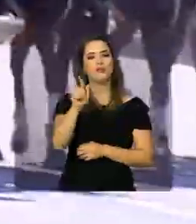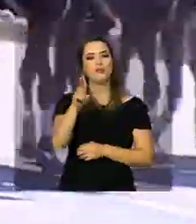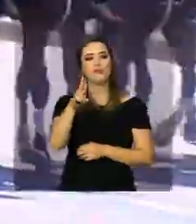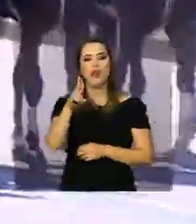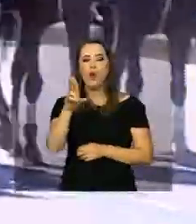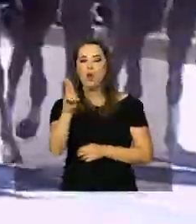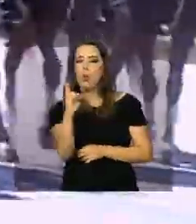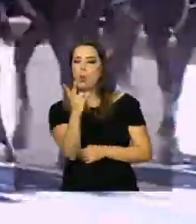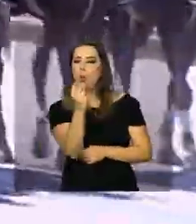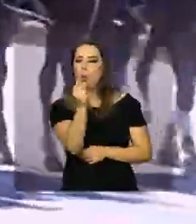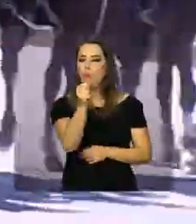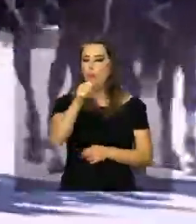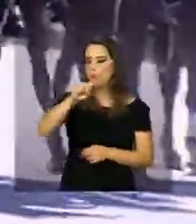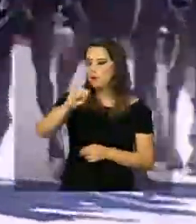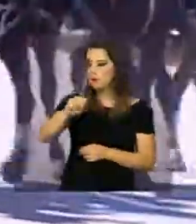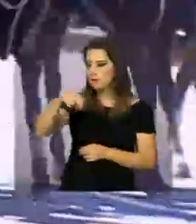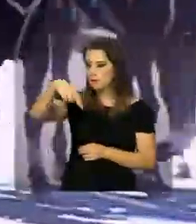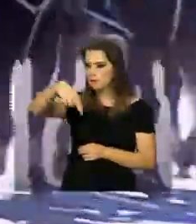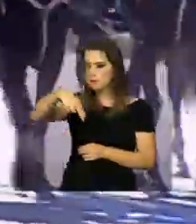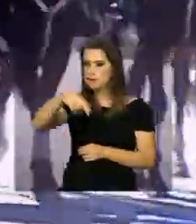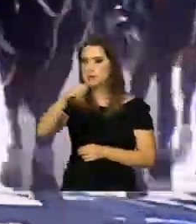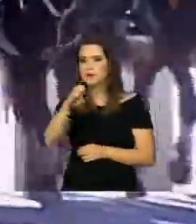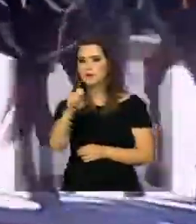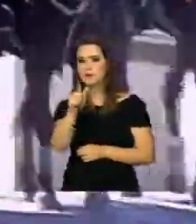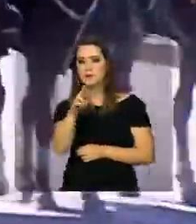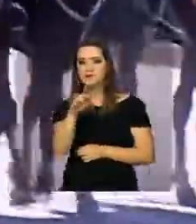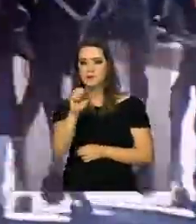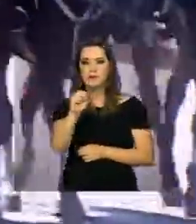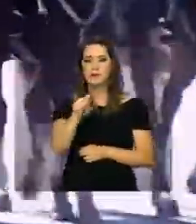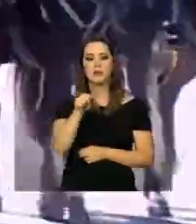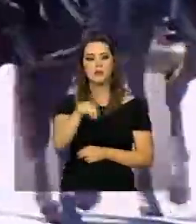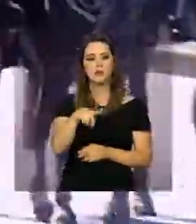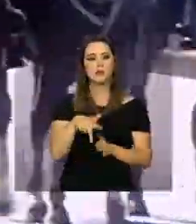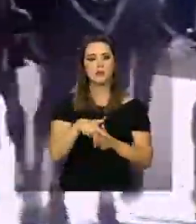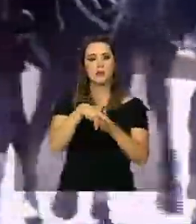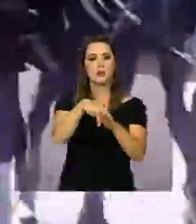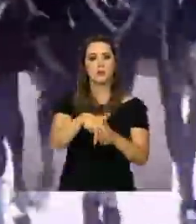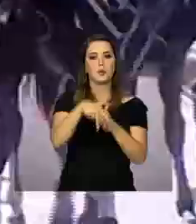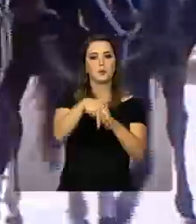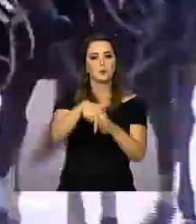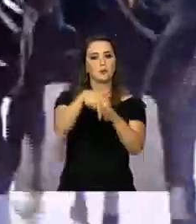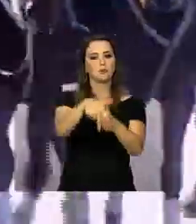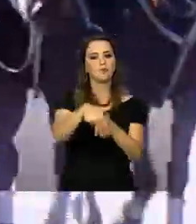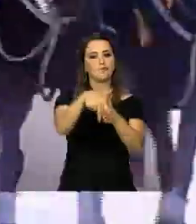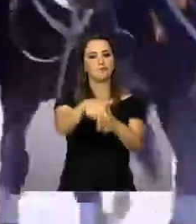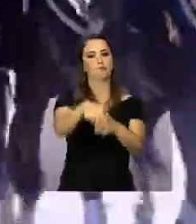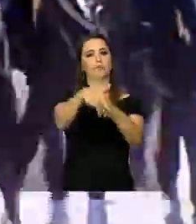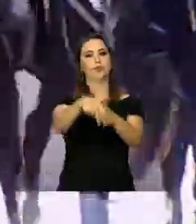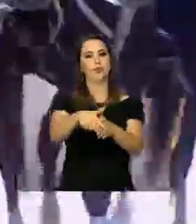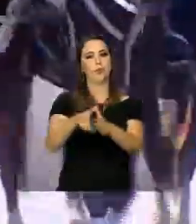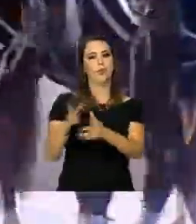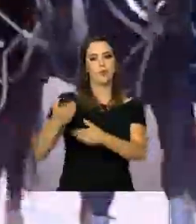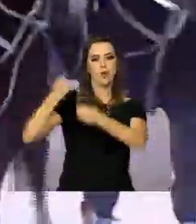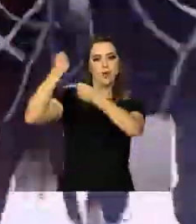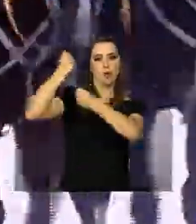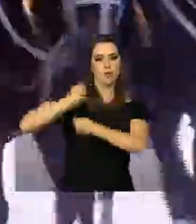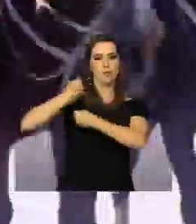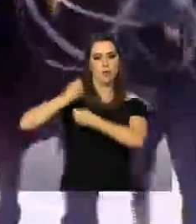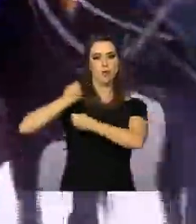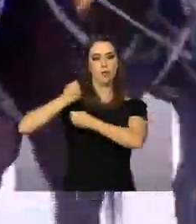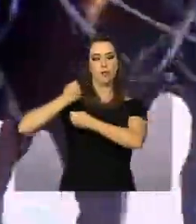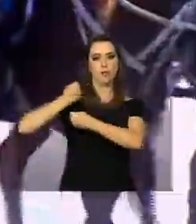do curso de Cavalaria. Eles conduzem as nossas 12 bandeiras históricas.